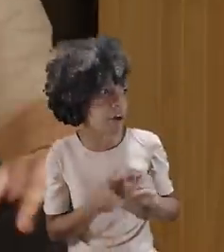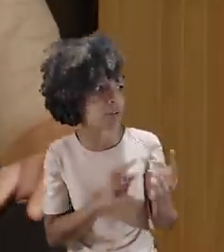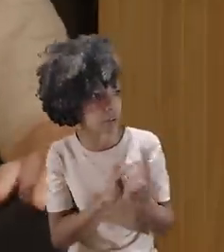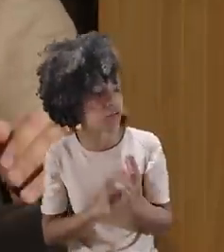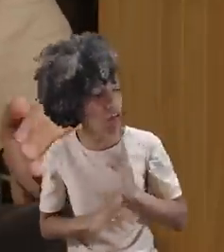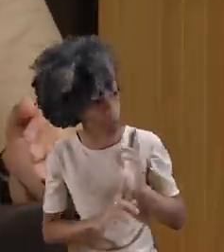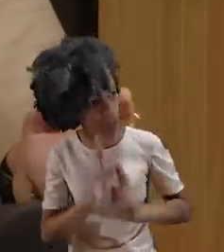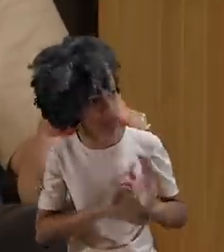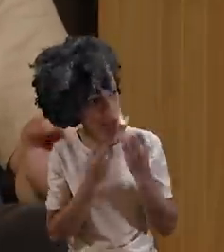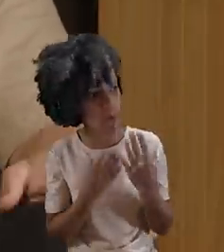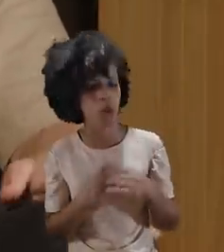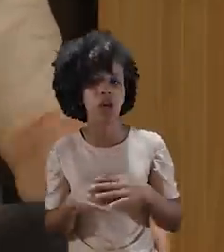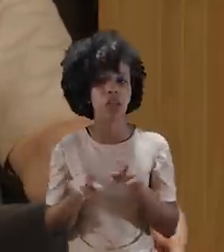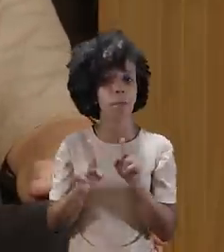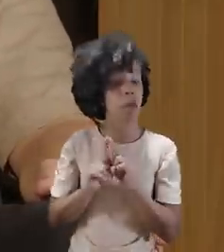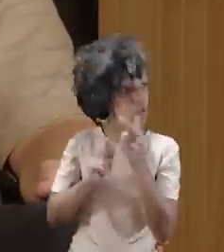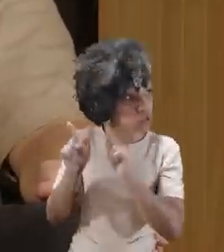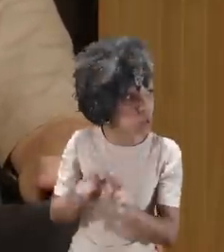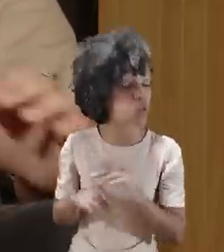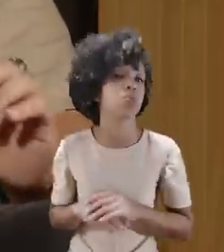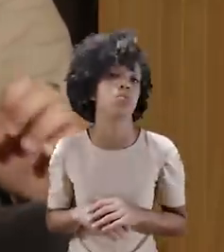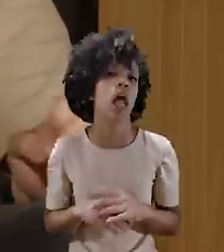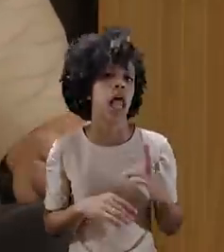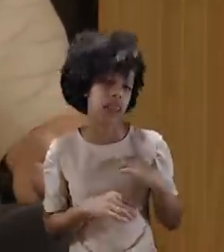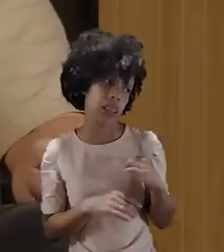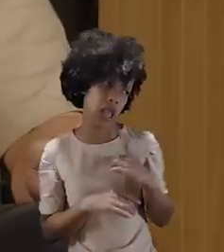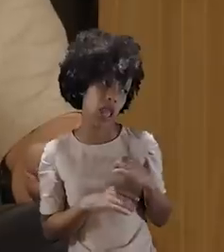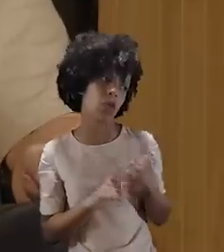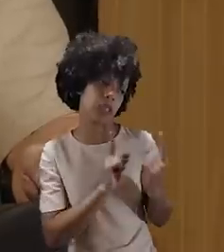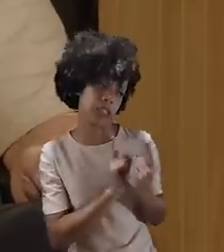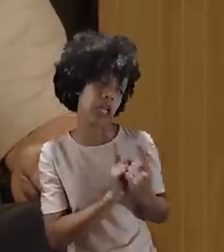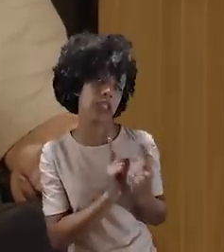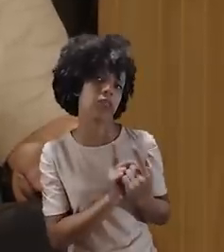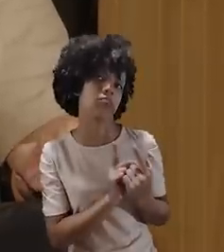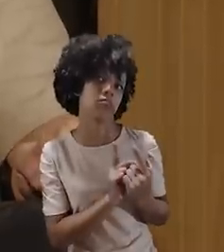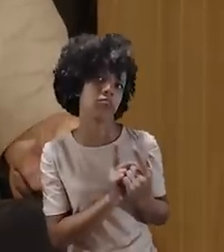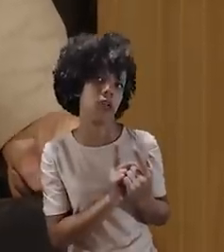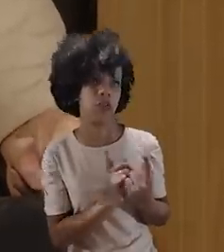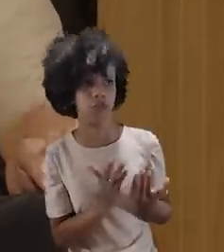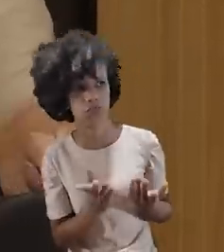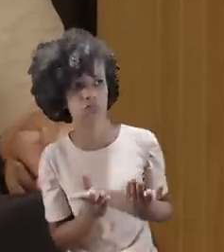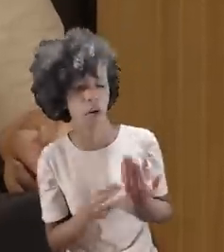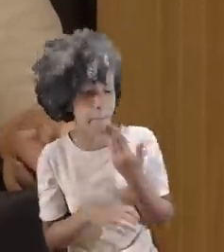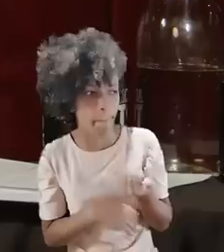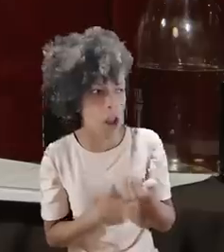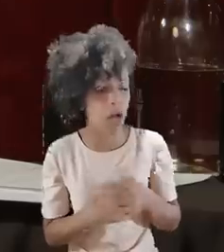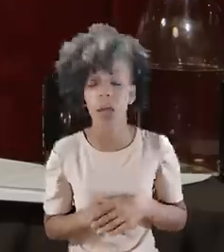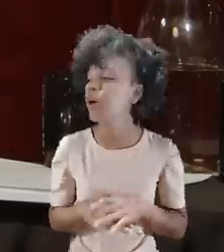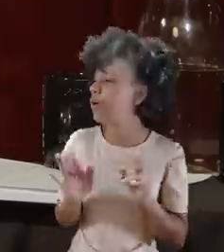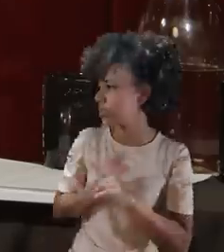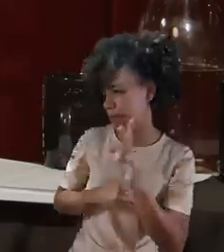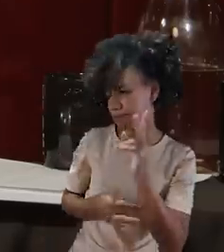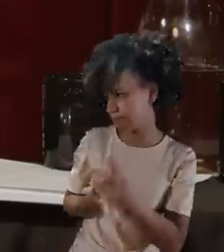tem uma ótima relação eu e todos os outros lado E aí eu tenho os clientes assim melhor